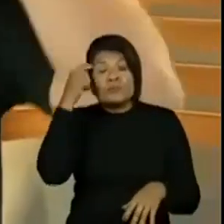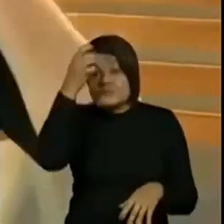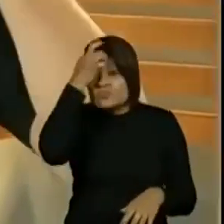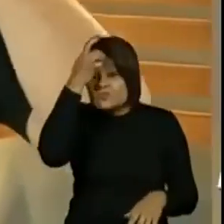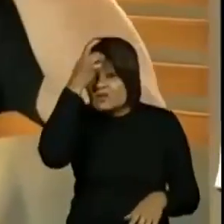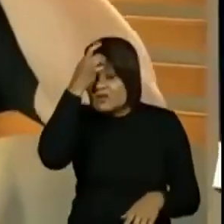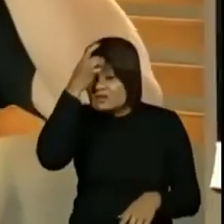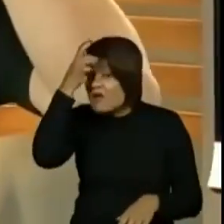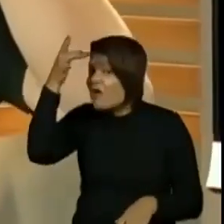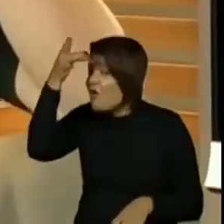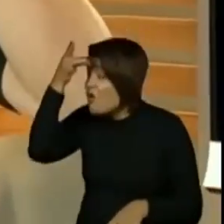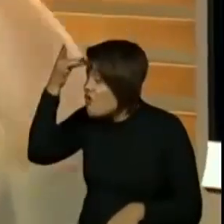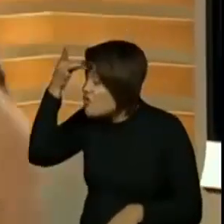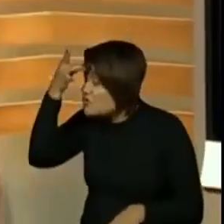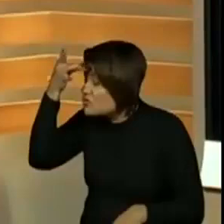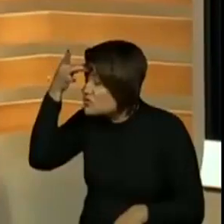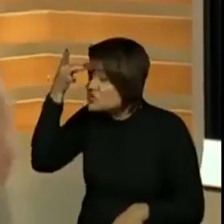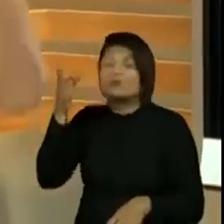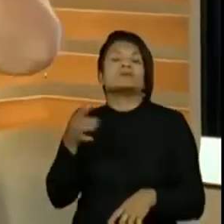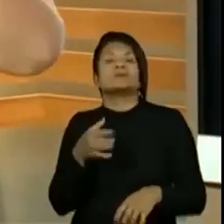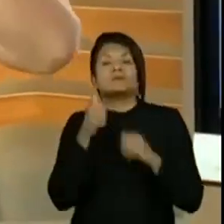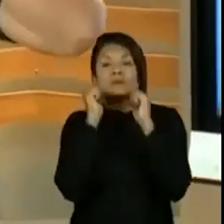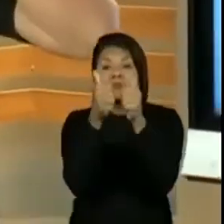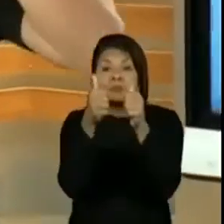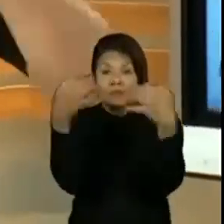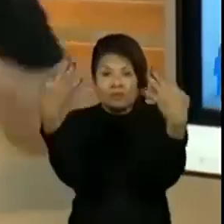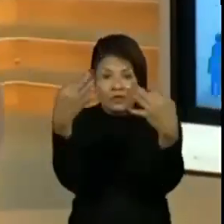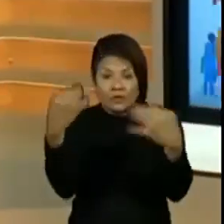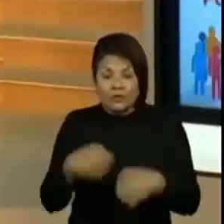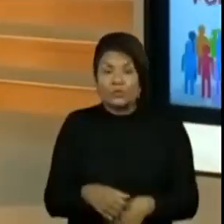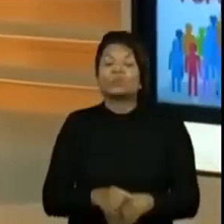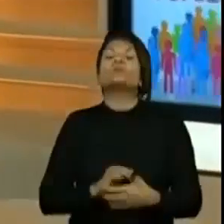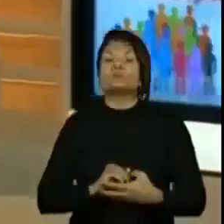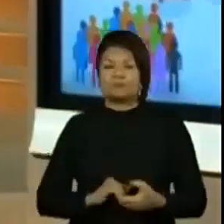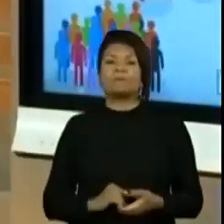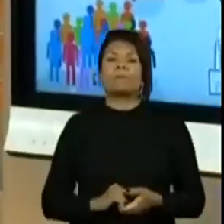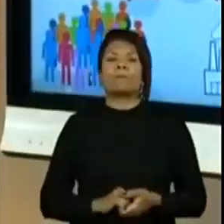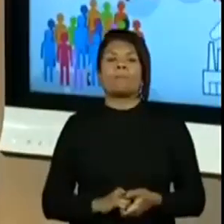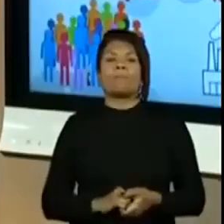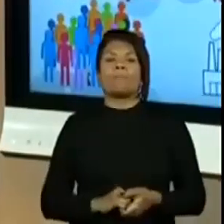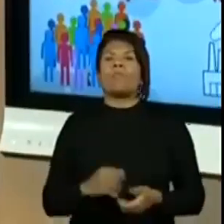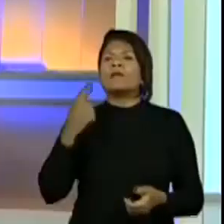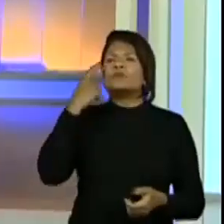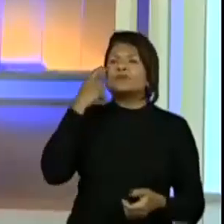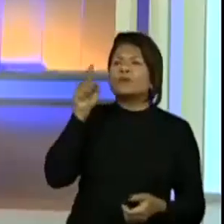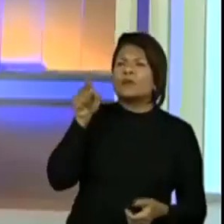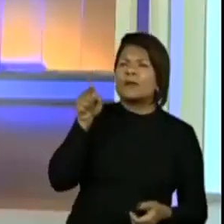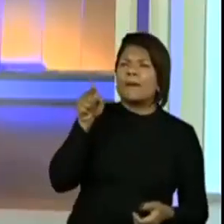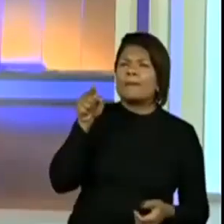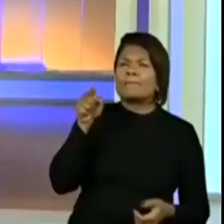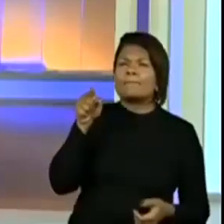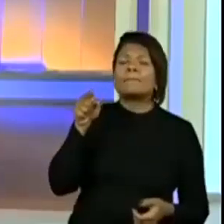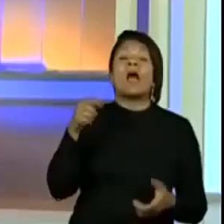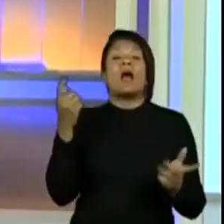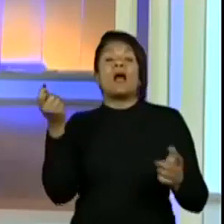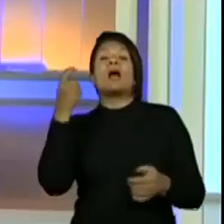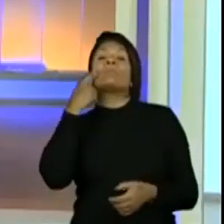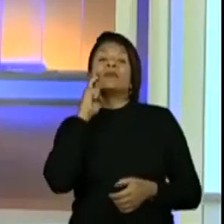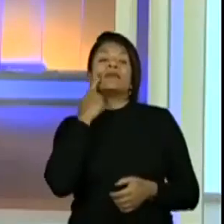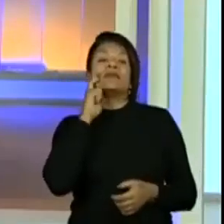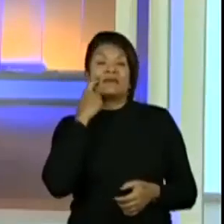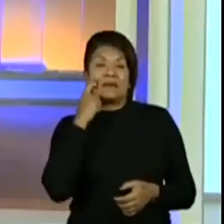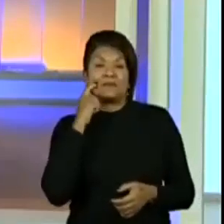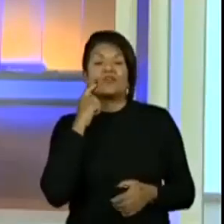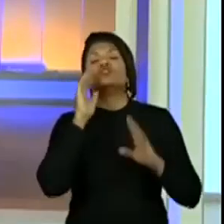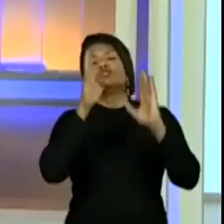consciência. Consciência, perfeito? Muita consciência. Deixa eu ver quem é. Minha querida Miriam. Gente, vocês